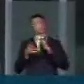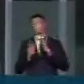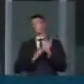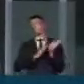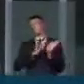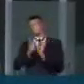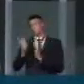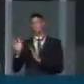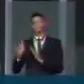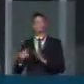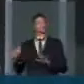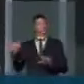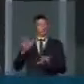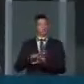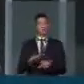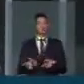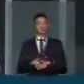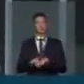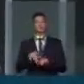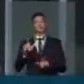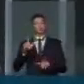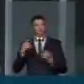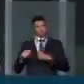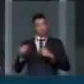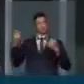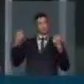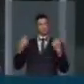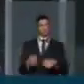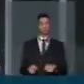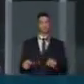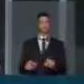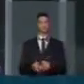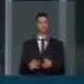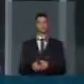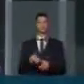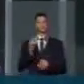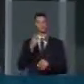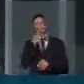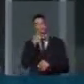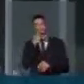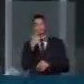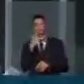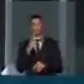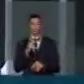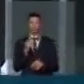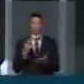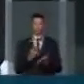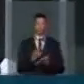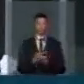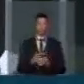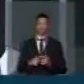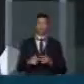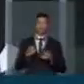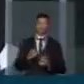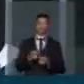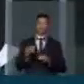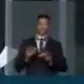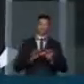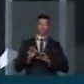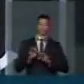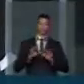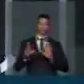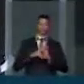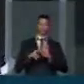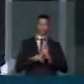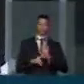constantemente. Inclusive, veio a necessidade aqui, me parece absurda, de tentar